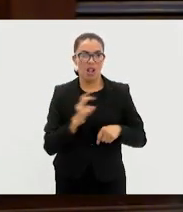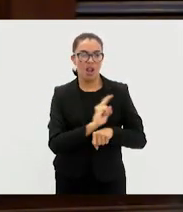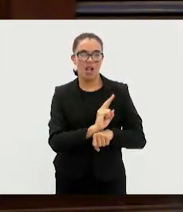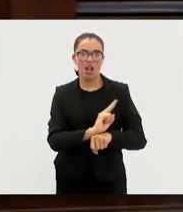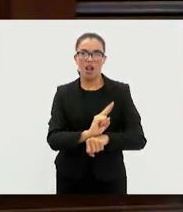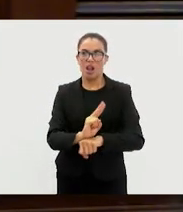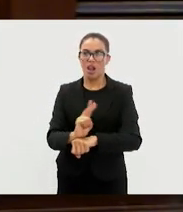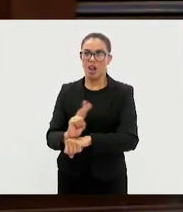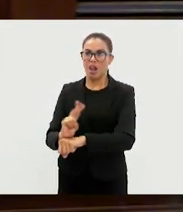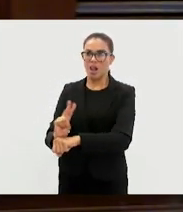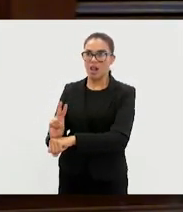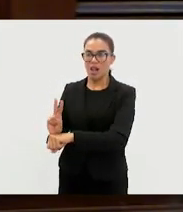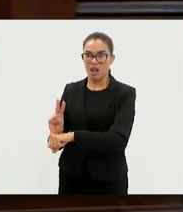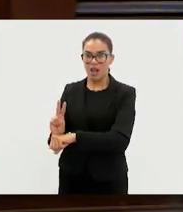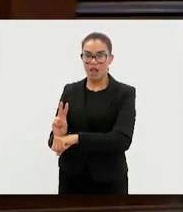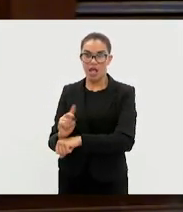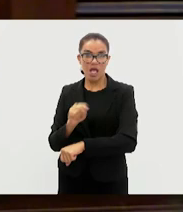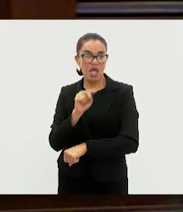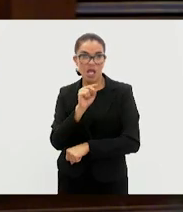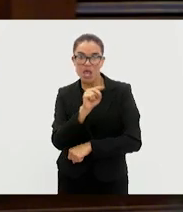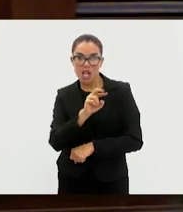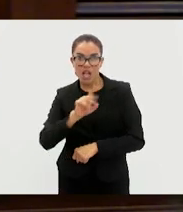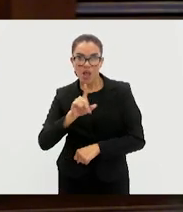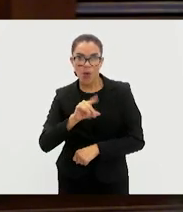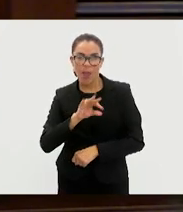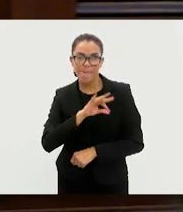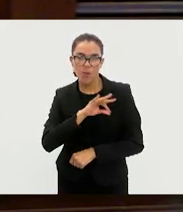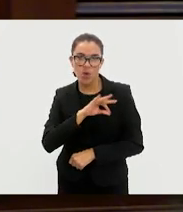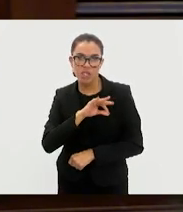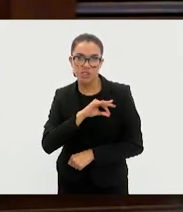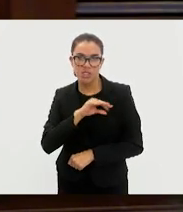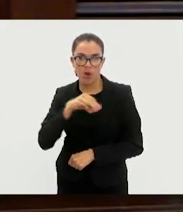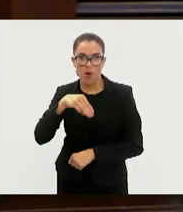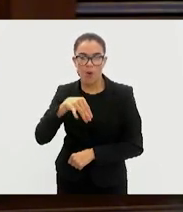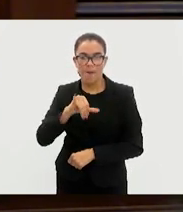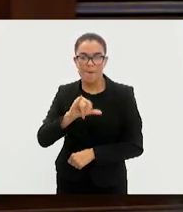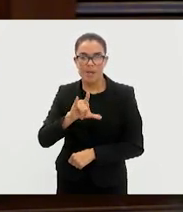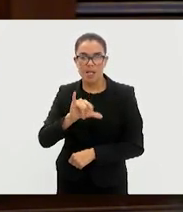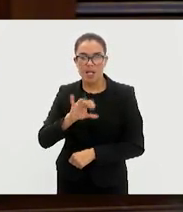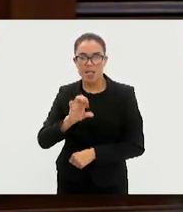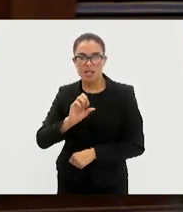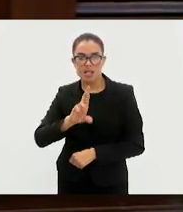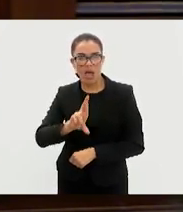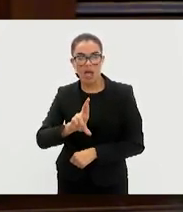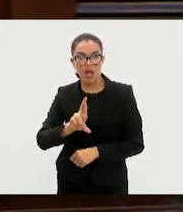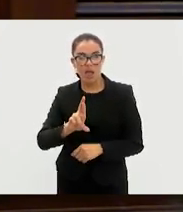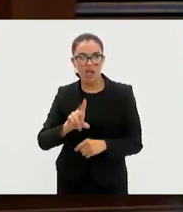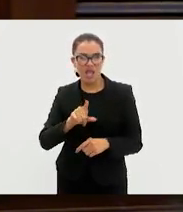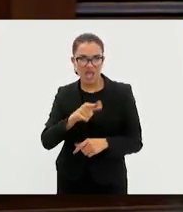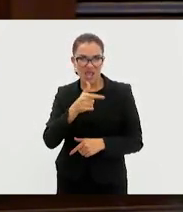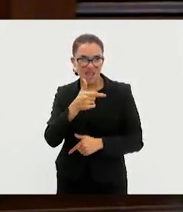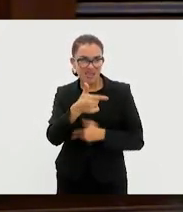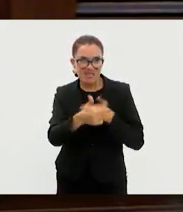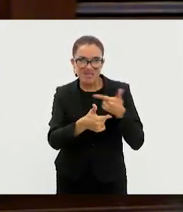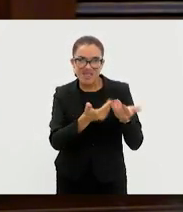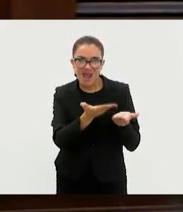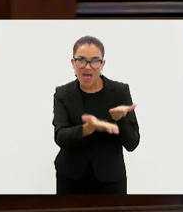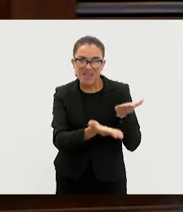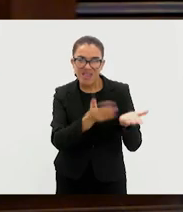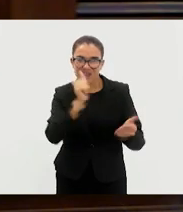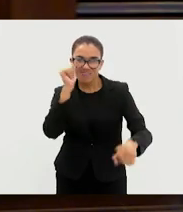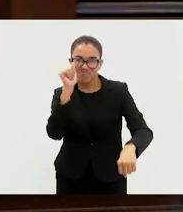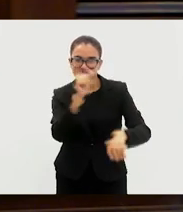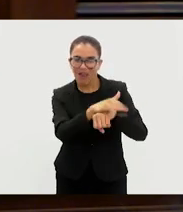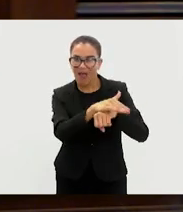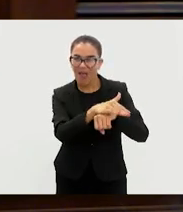eles serem civis e não militares, policiais militares, são tratados com desprezo,